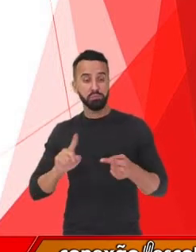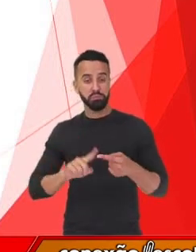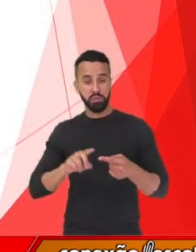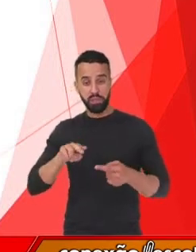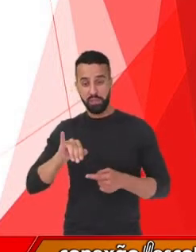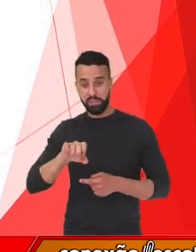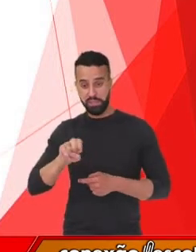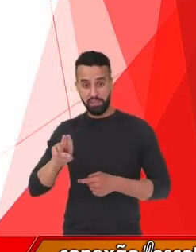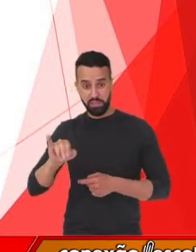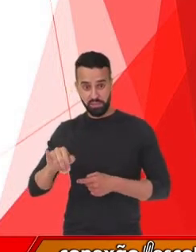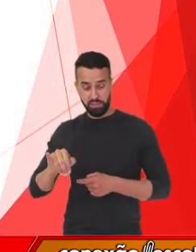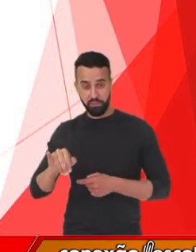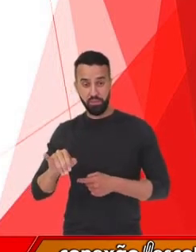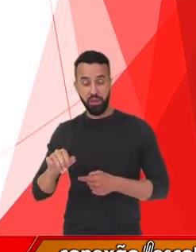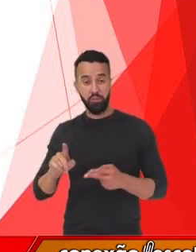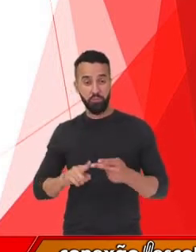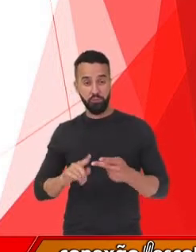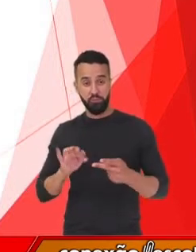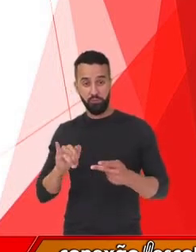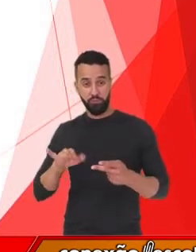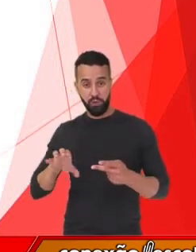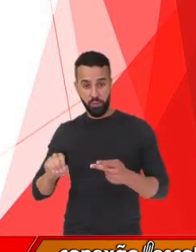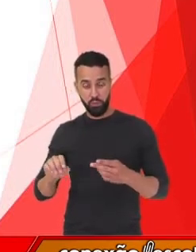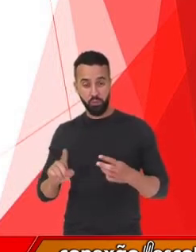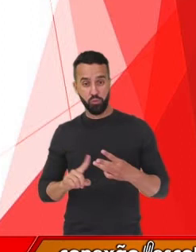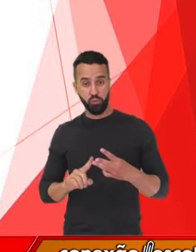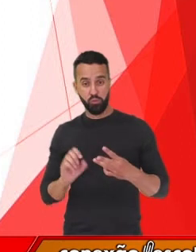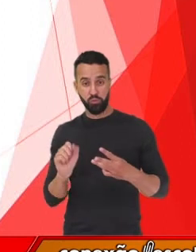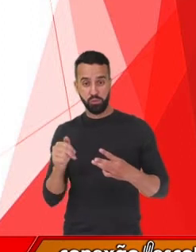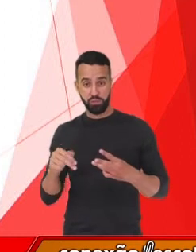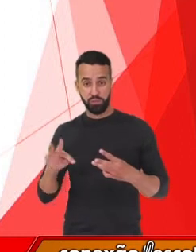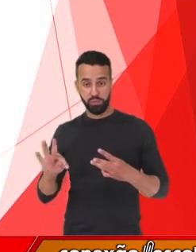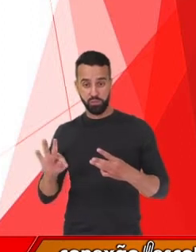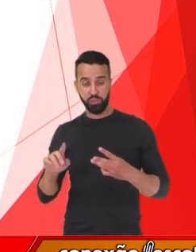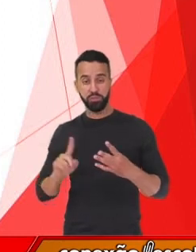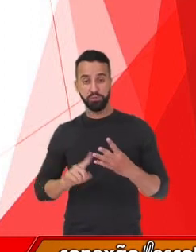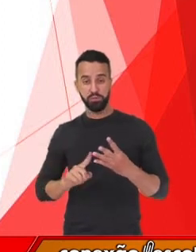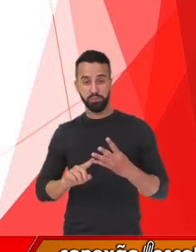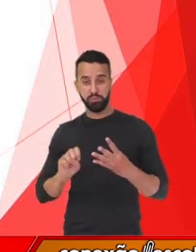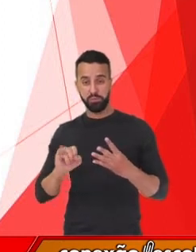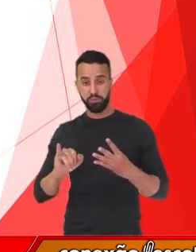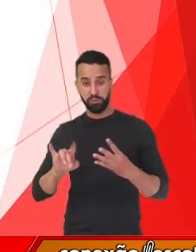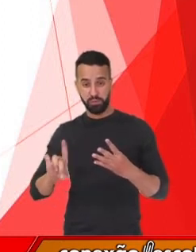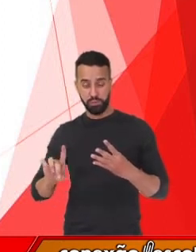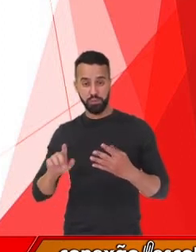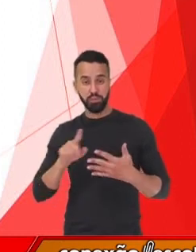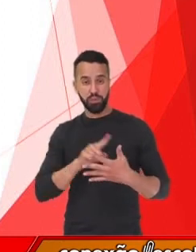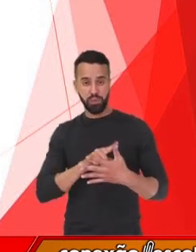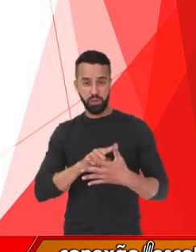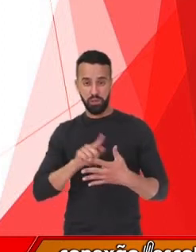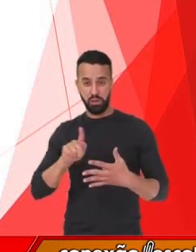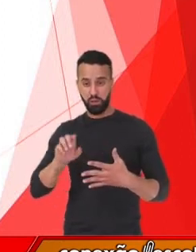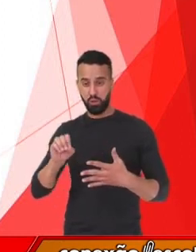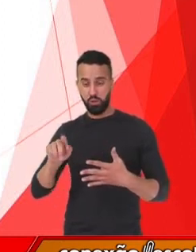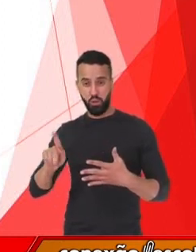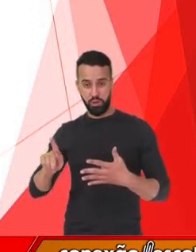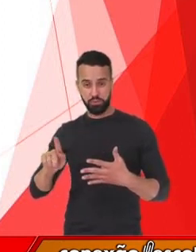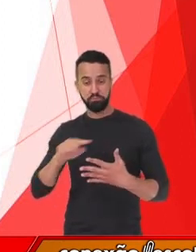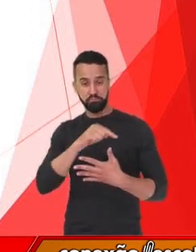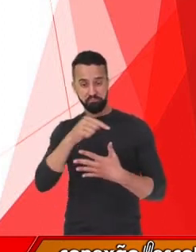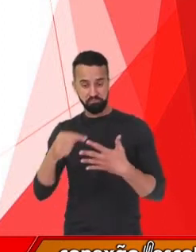por Nissim, Fábio Braza, Santi, Cid e Gog. Eu gostaria muito que